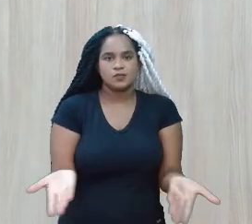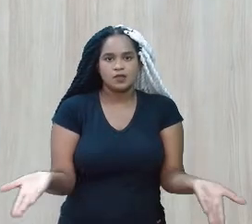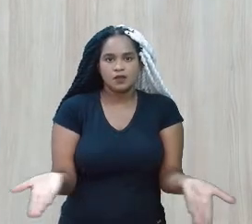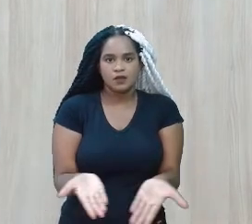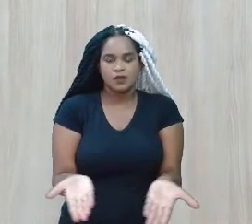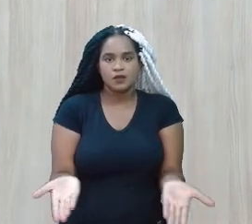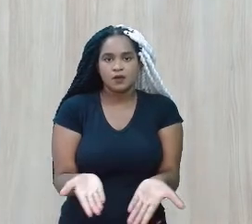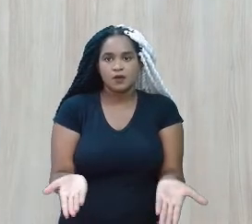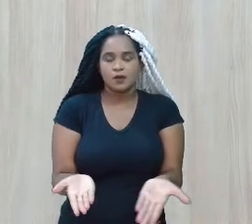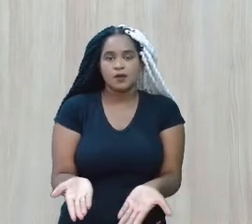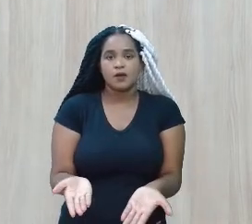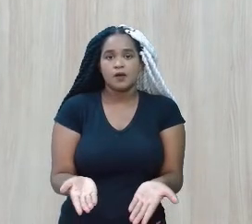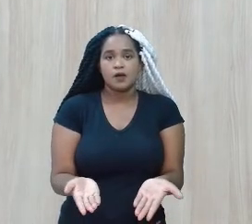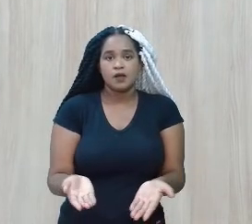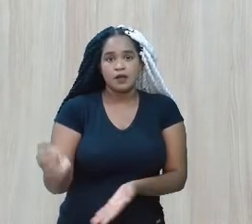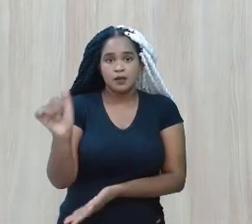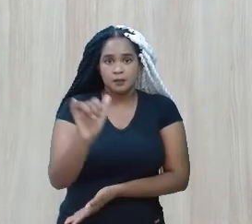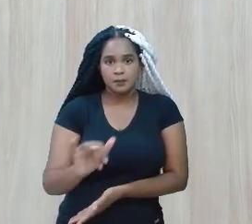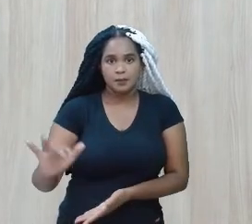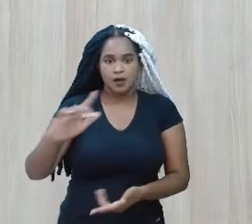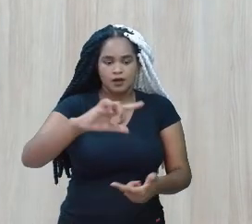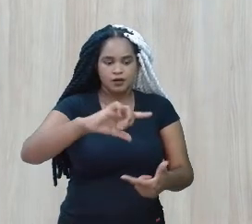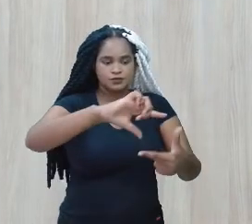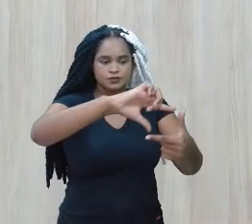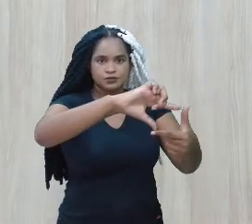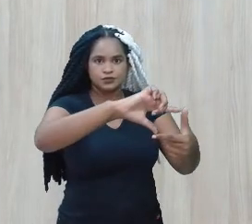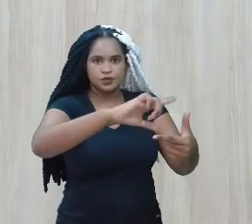QR Code aparecendo para aqueles